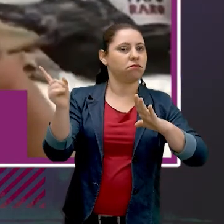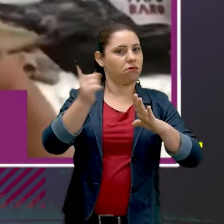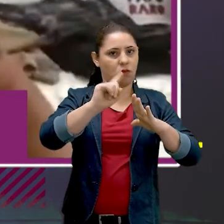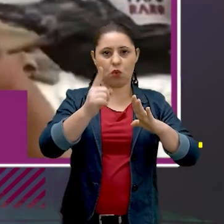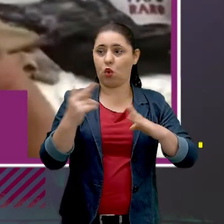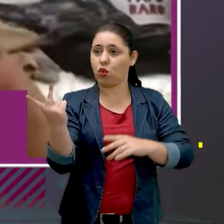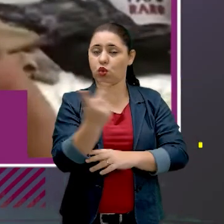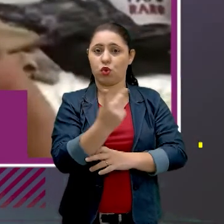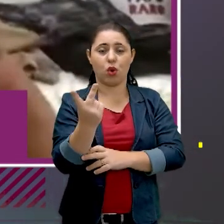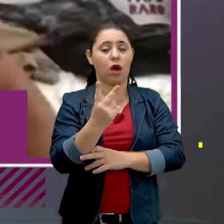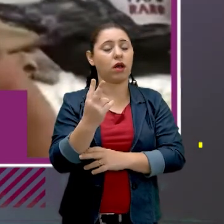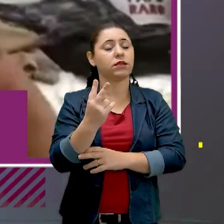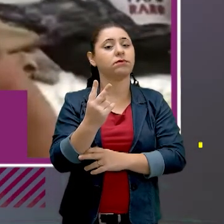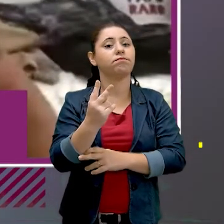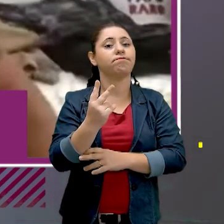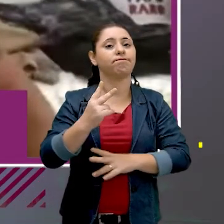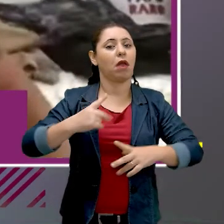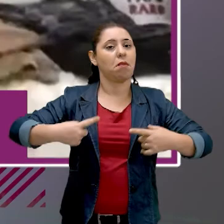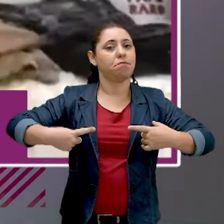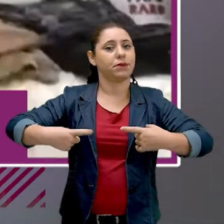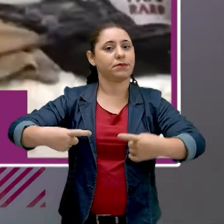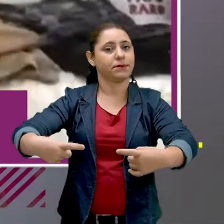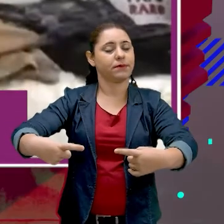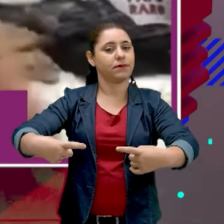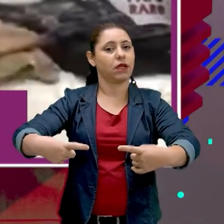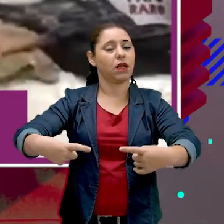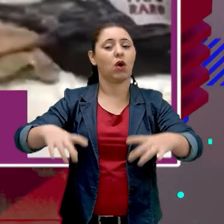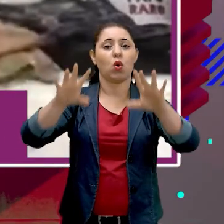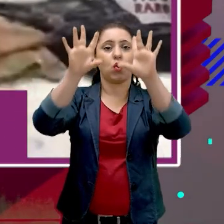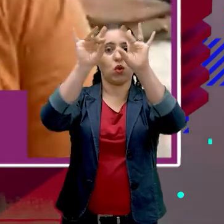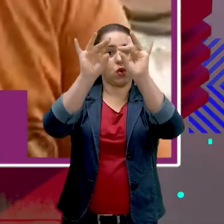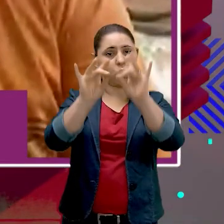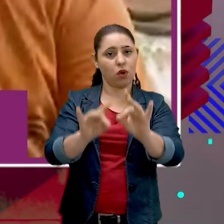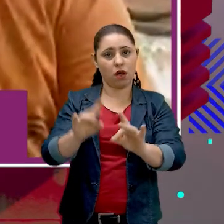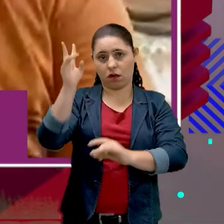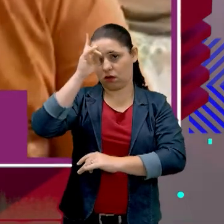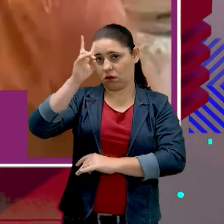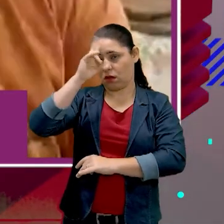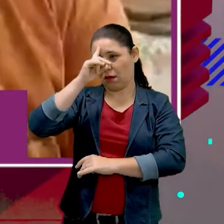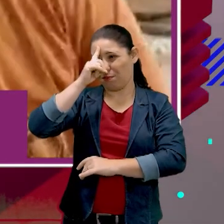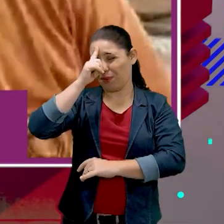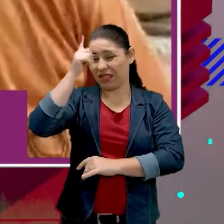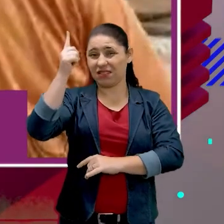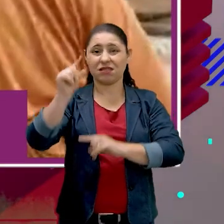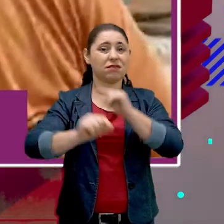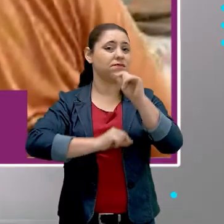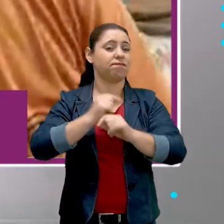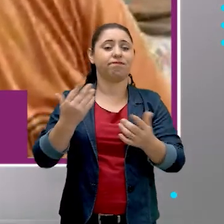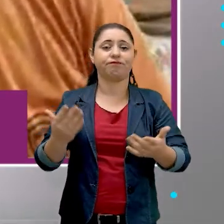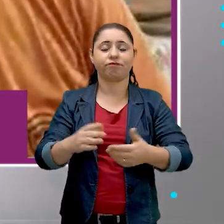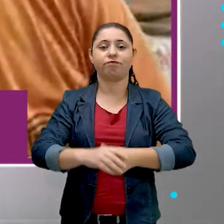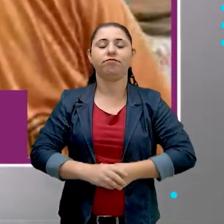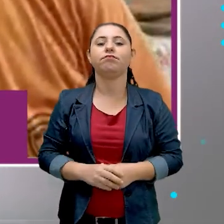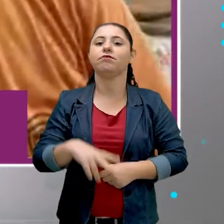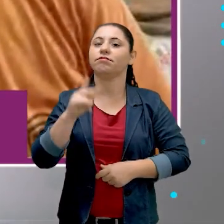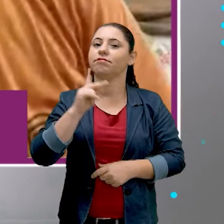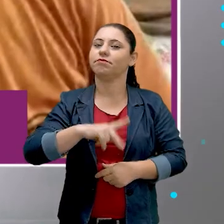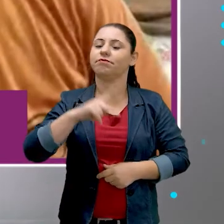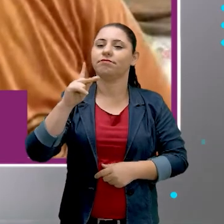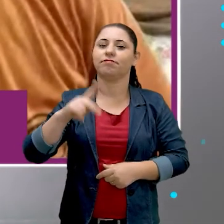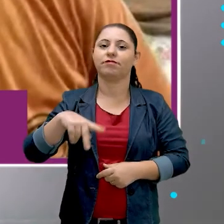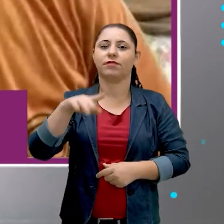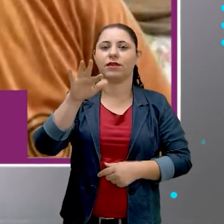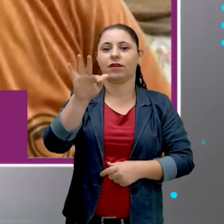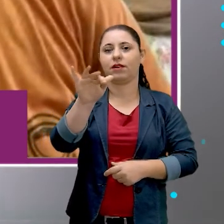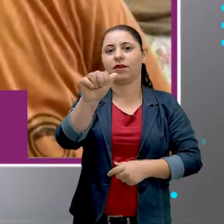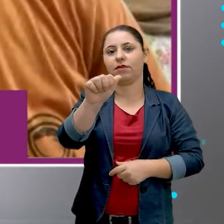tudo uma colaboração do contexto histórico para você imaginar que você tem bem e mal.